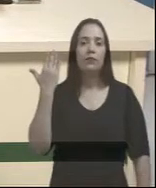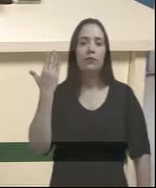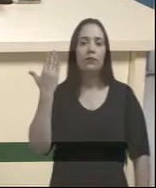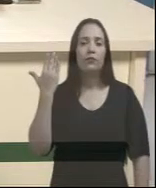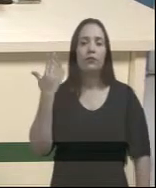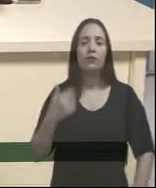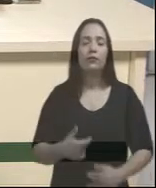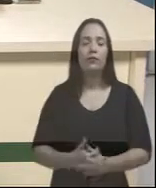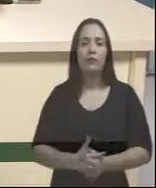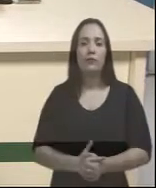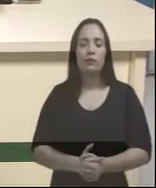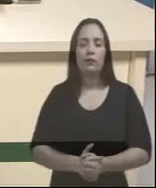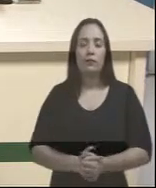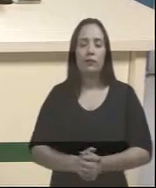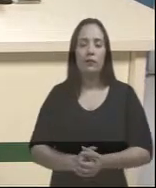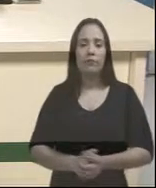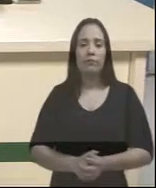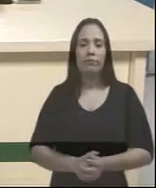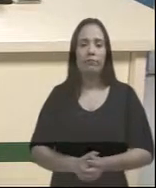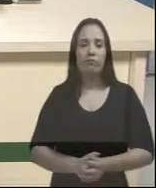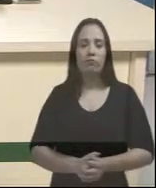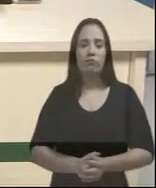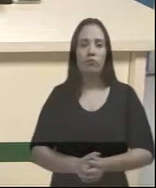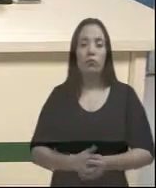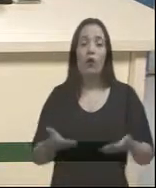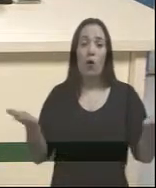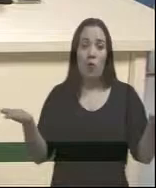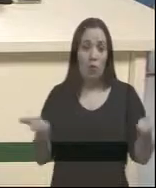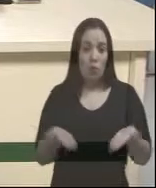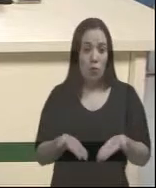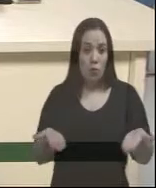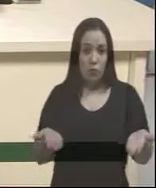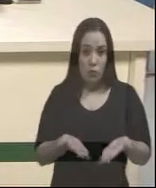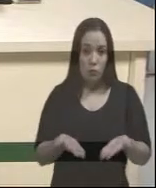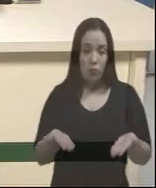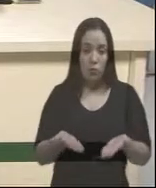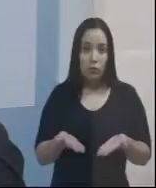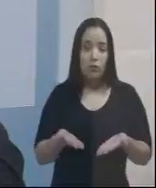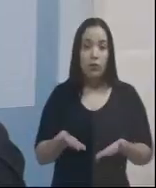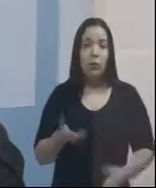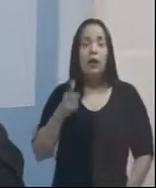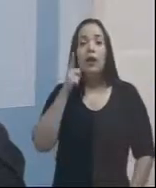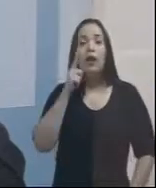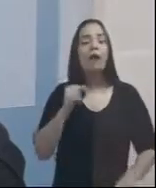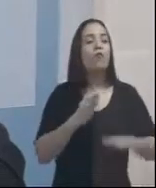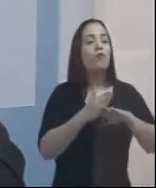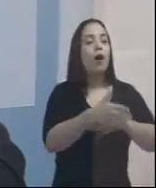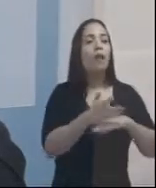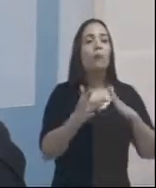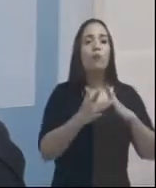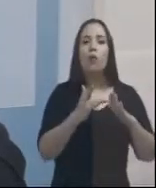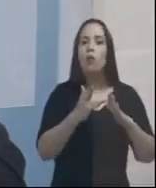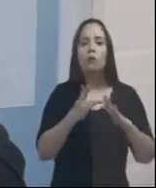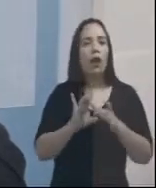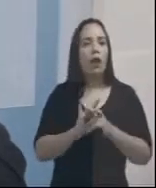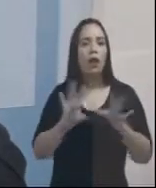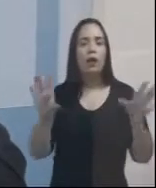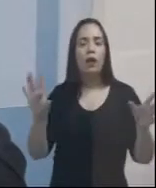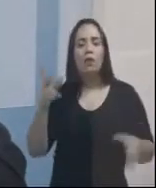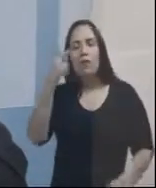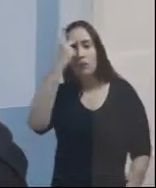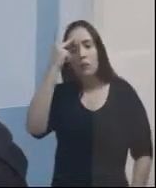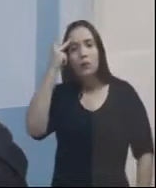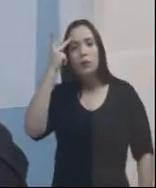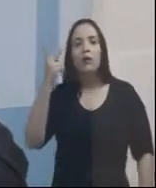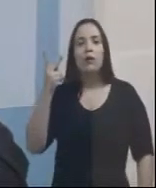ficava. Até 2, 3 salários mínimos. Né? Hoje, quem procura os postos de saúde é classe média.